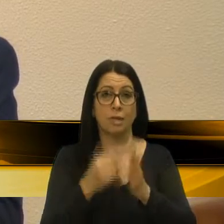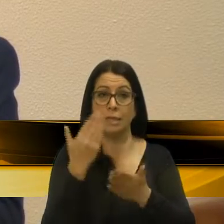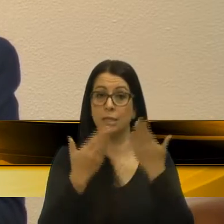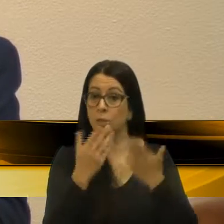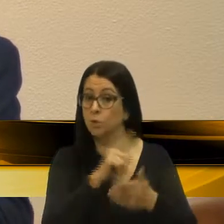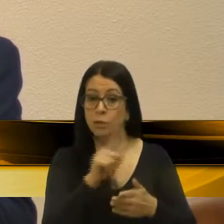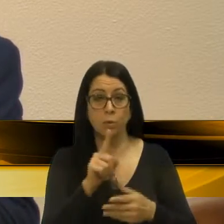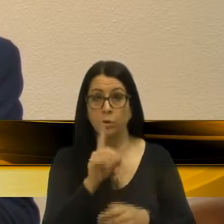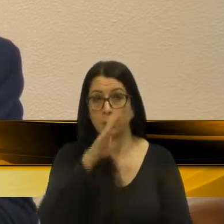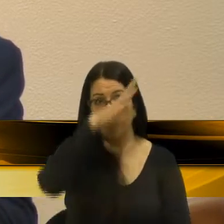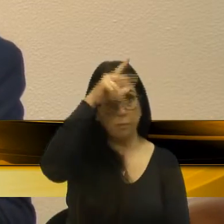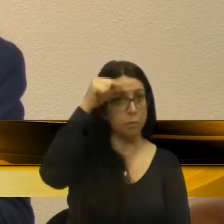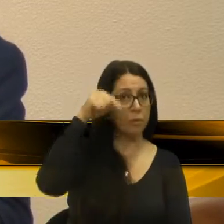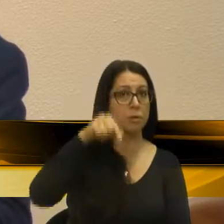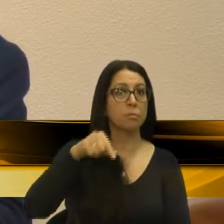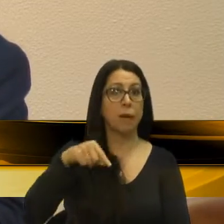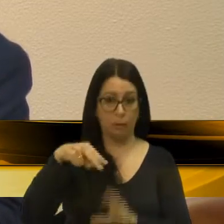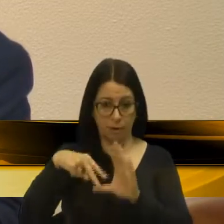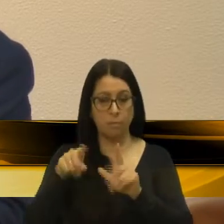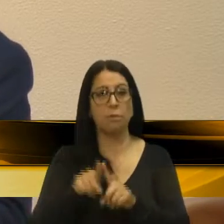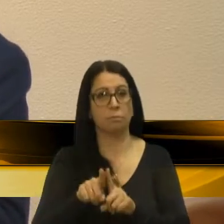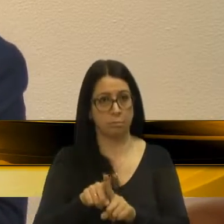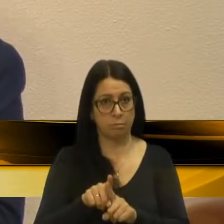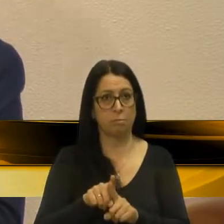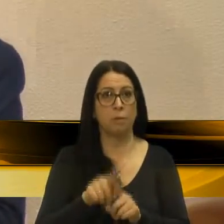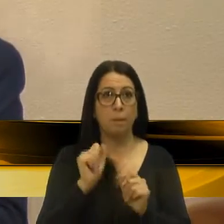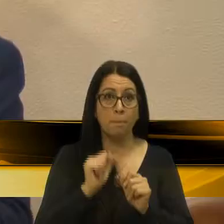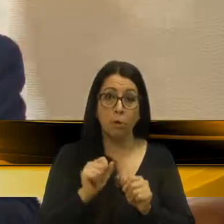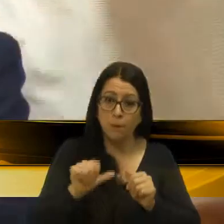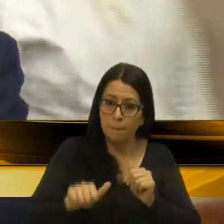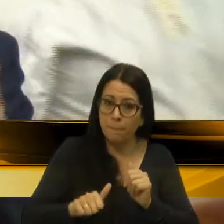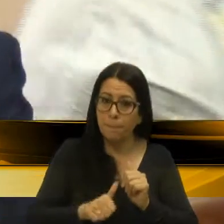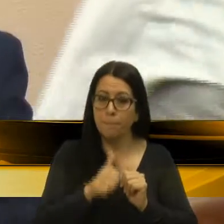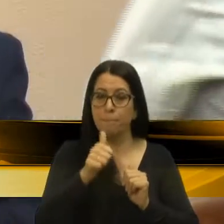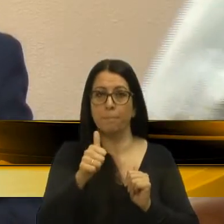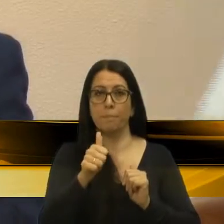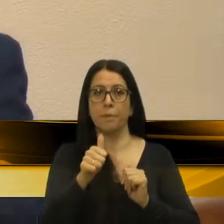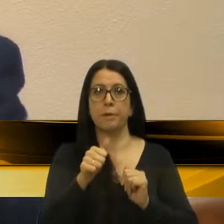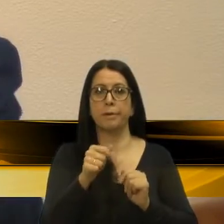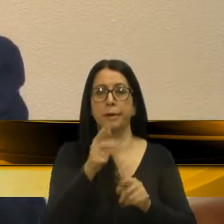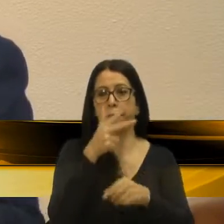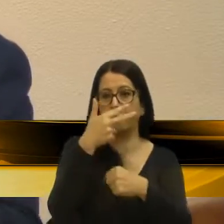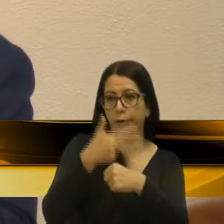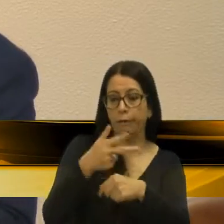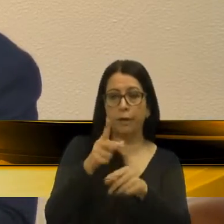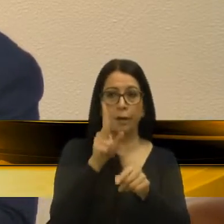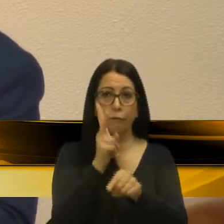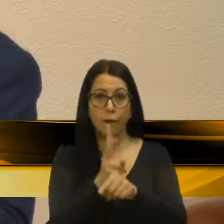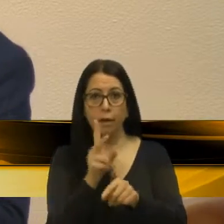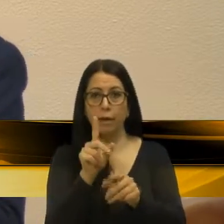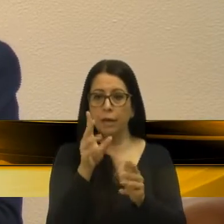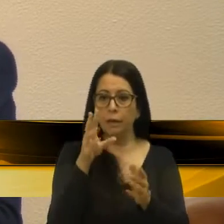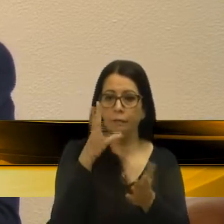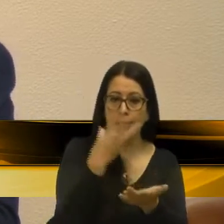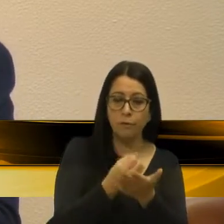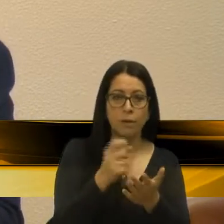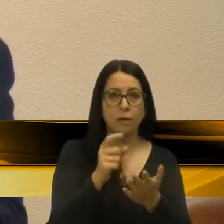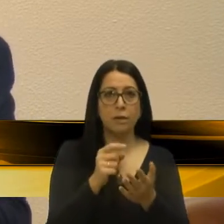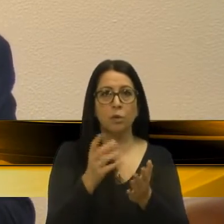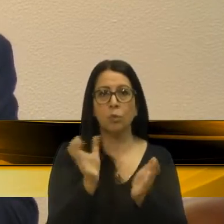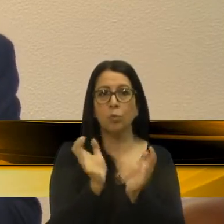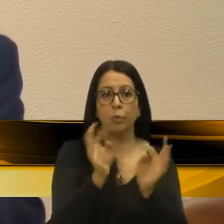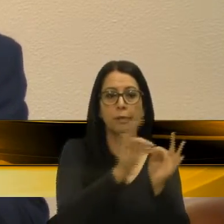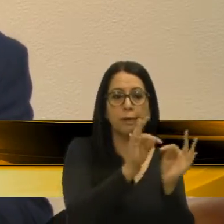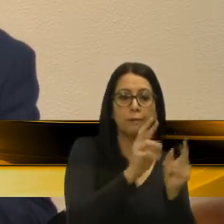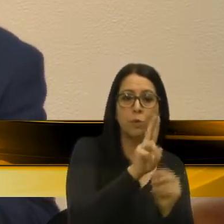para o Executivo, vale para o Legislativo também. A gente pode aprimorar quem vai gravar, quem não vai gravar, que corpo técnico vai